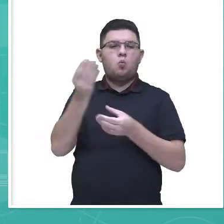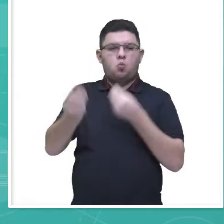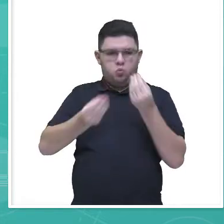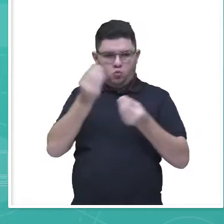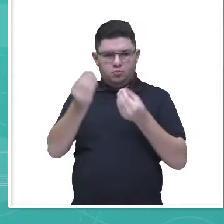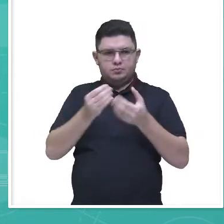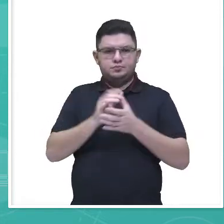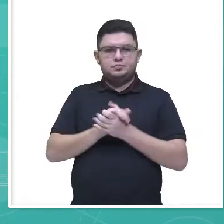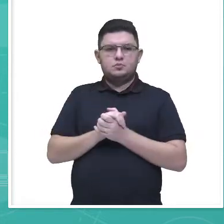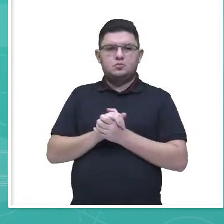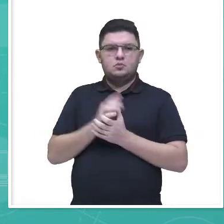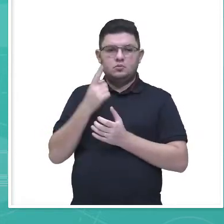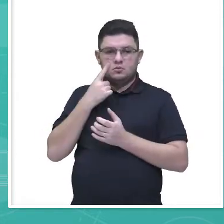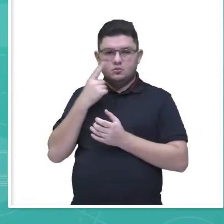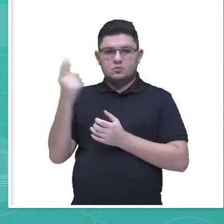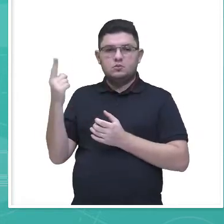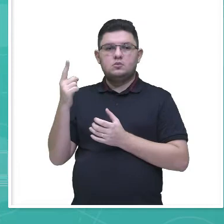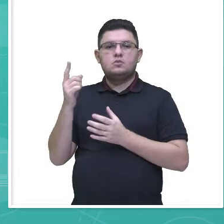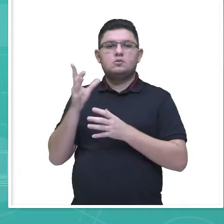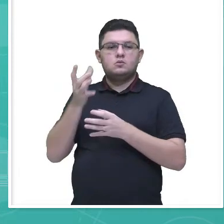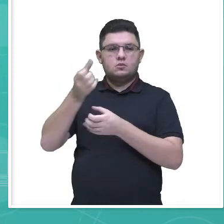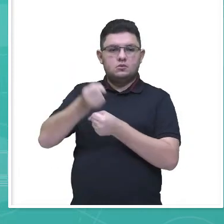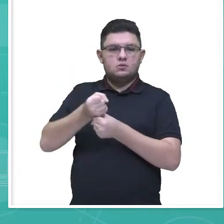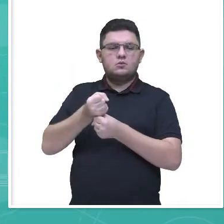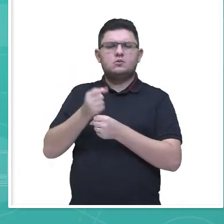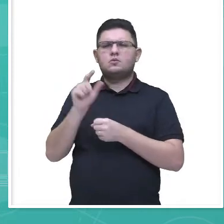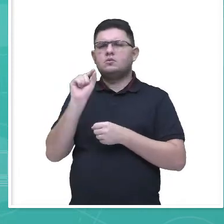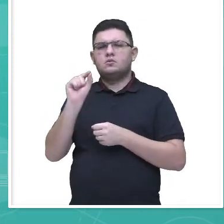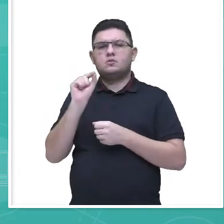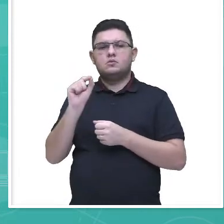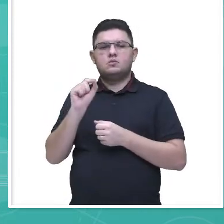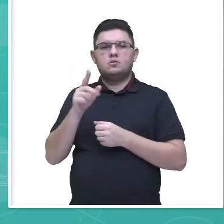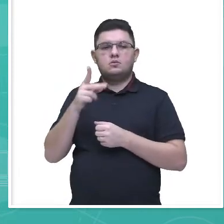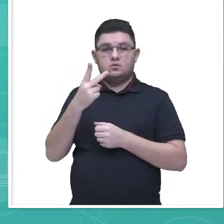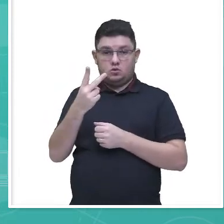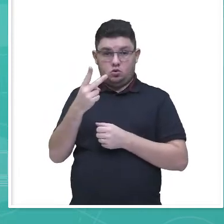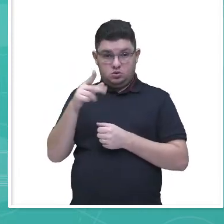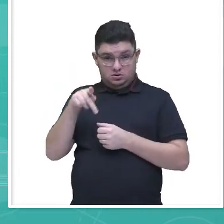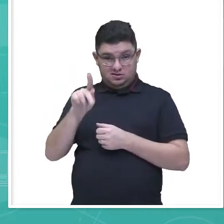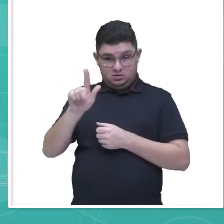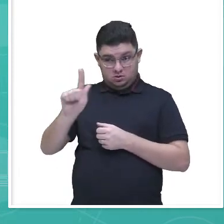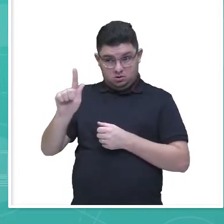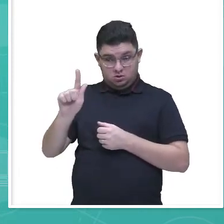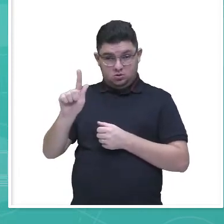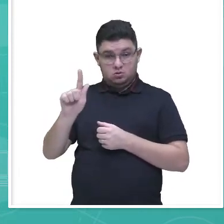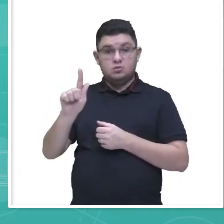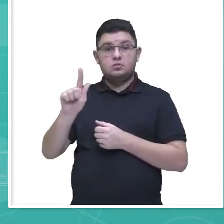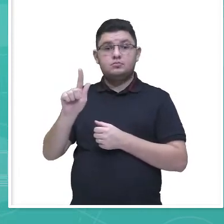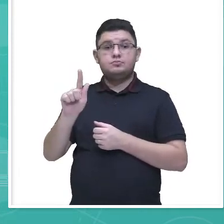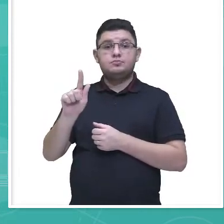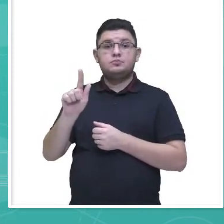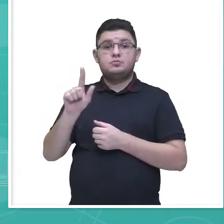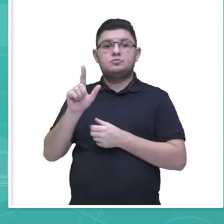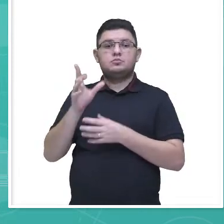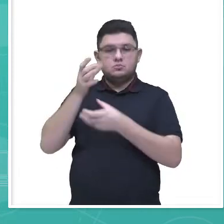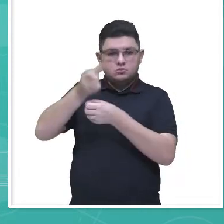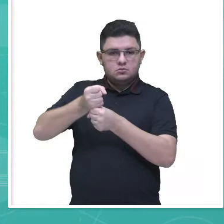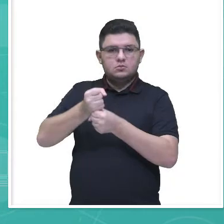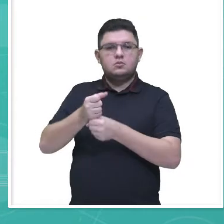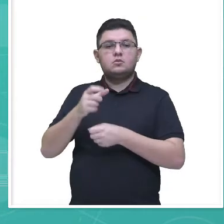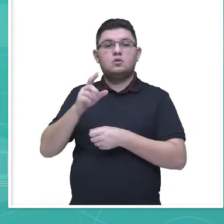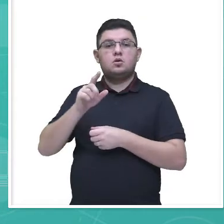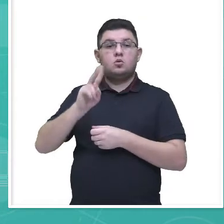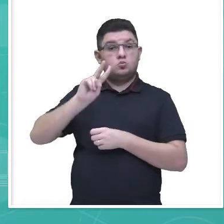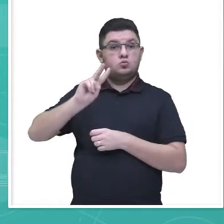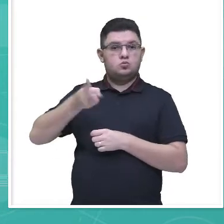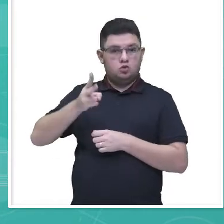chegar ao resultado final de que 2 quilos você vai ter 2.000 gramas, tá?